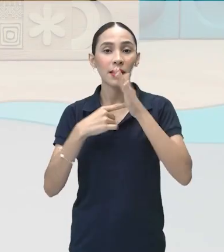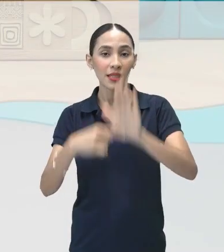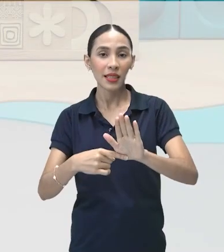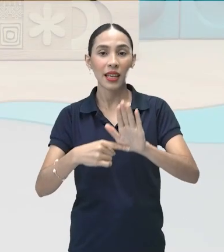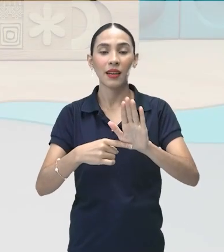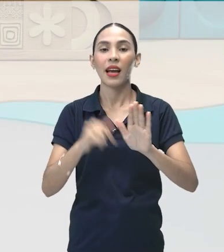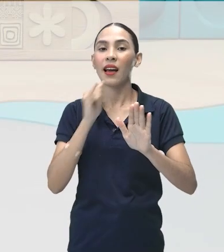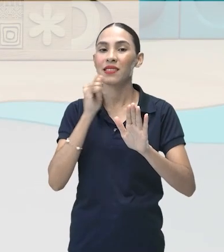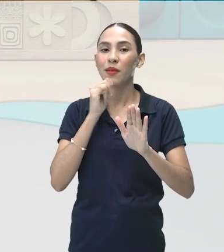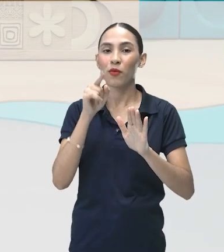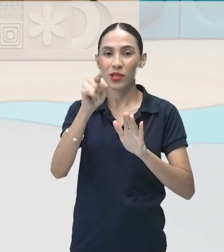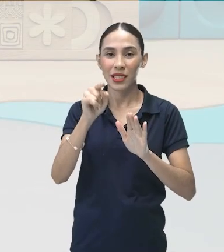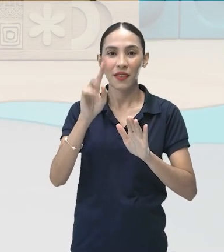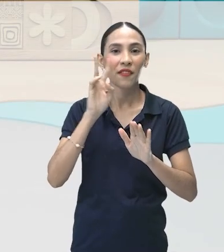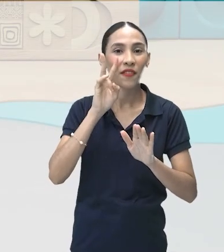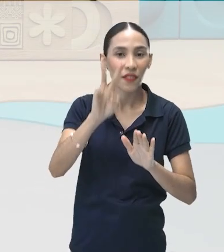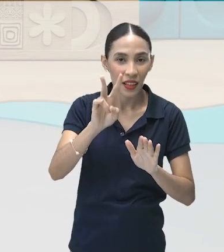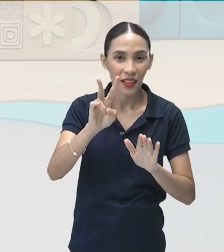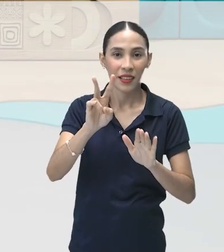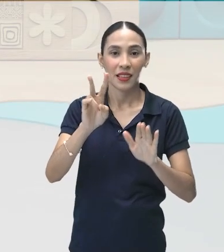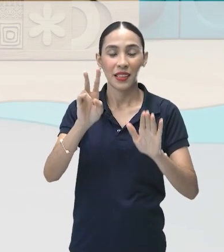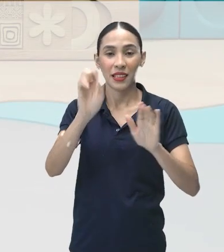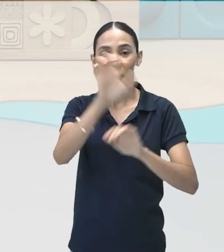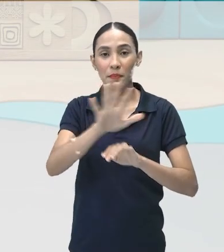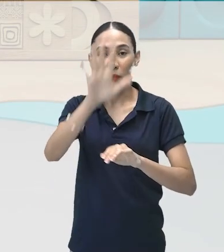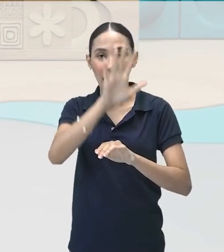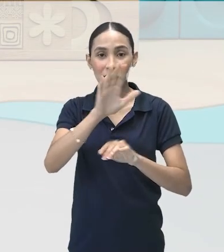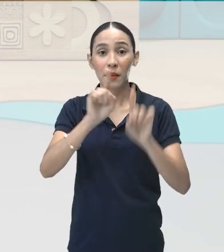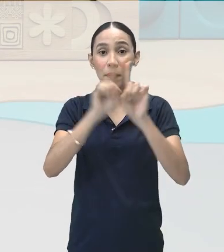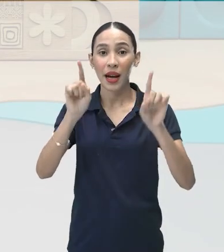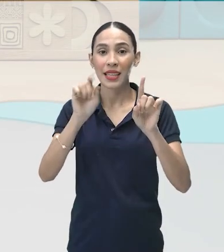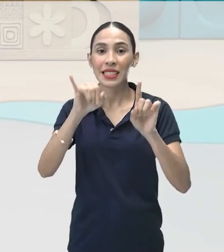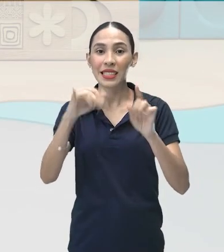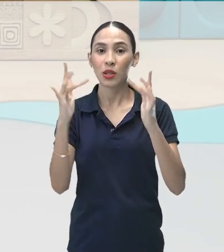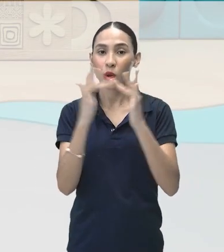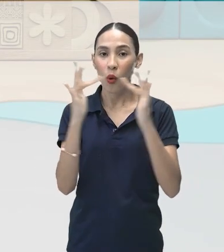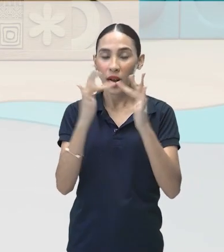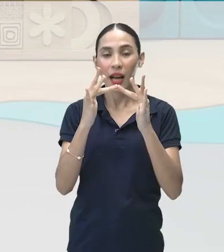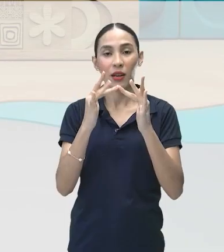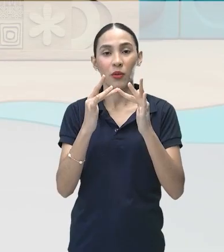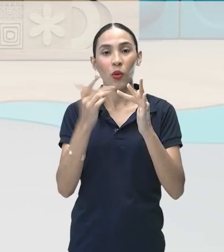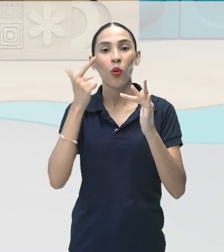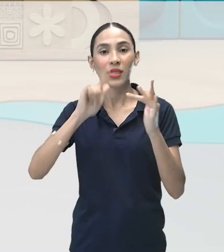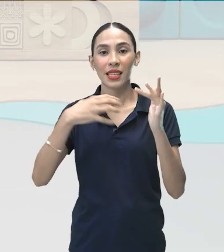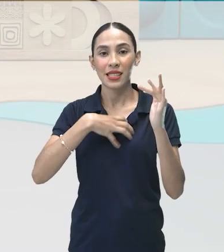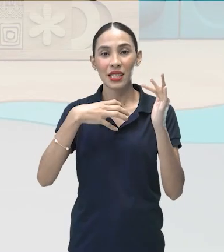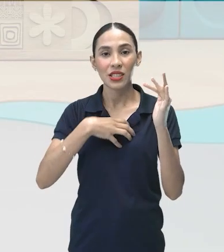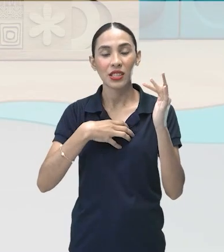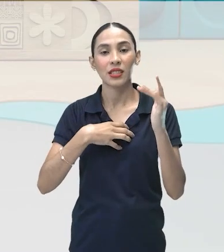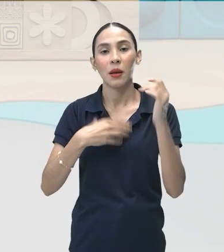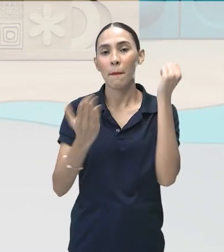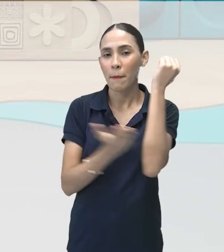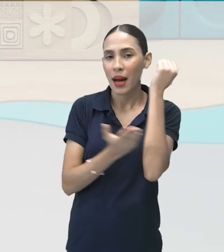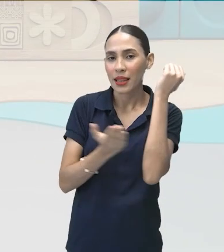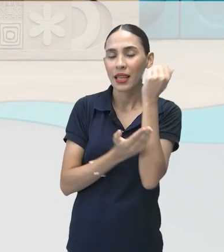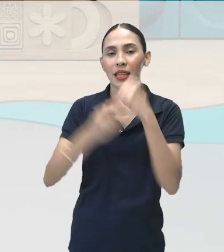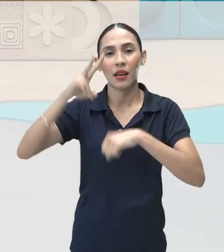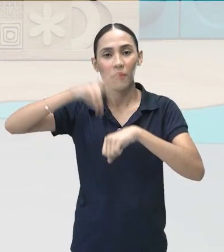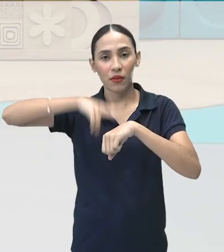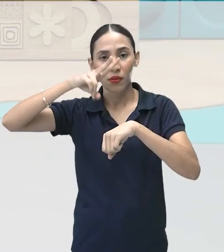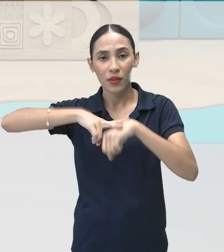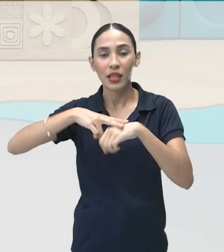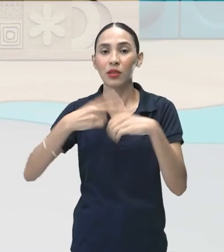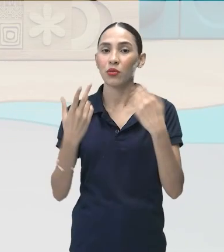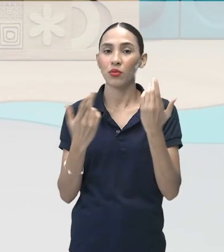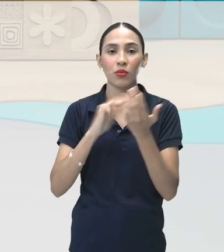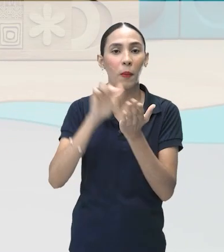elementos táteis que eu falei para vocês, como pedaço de madeira, cordas de violões, vidro. Então, quando o espectador